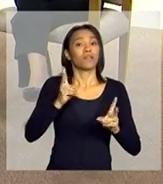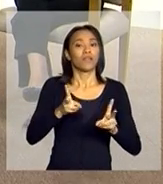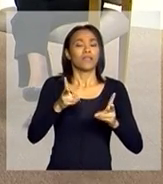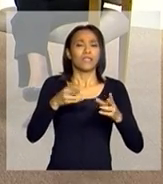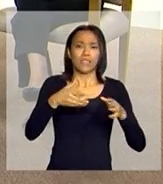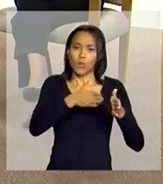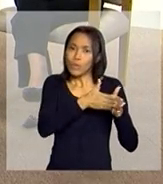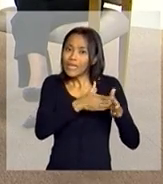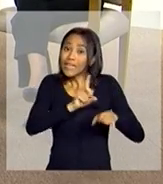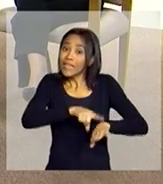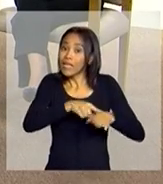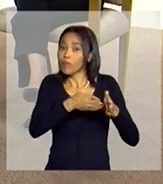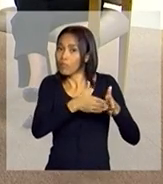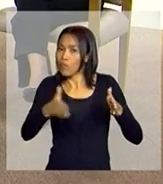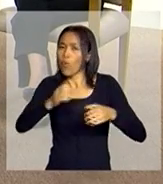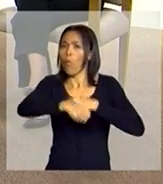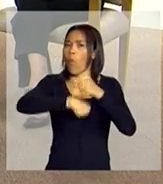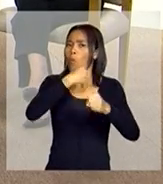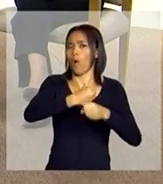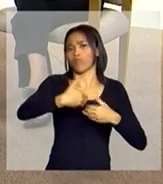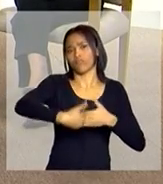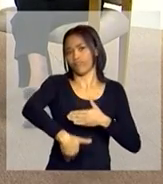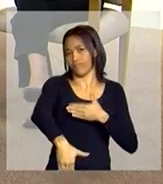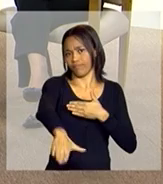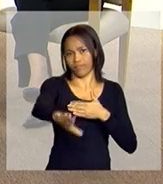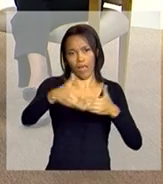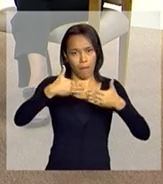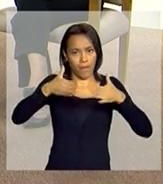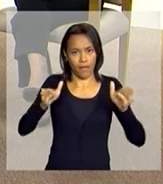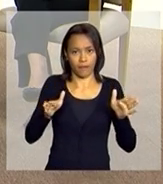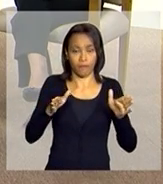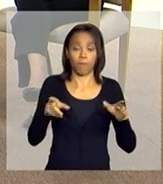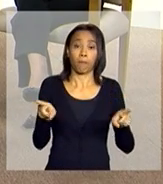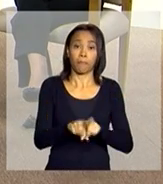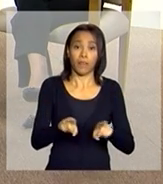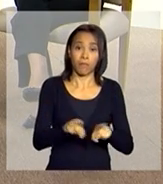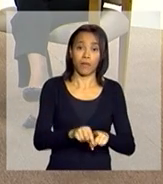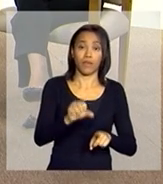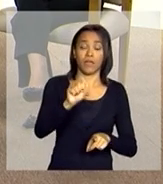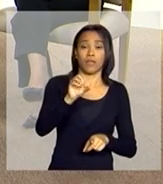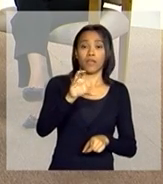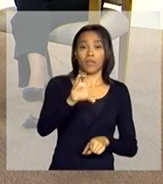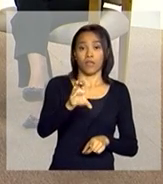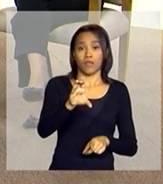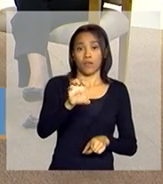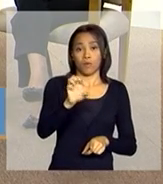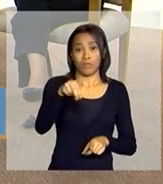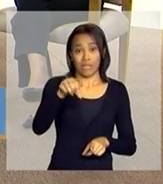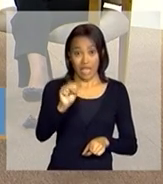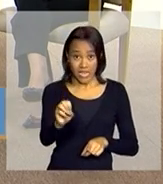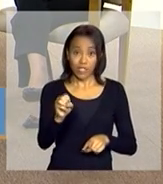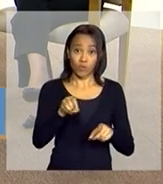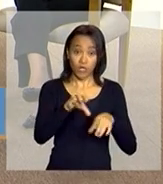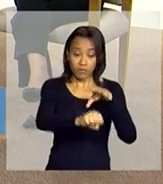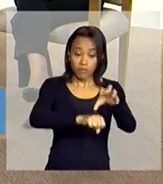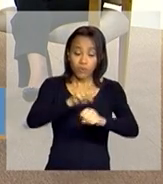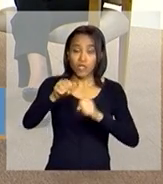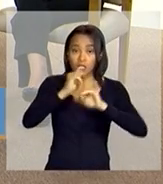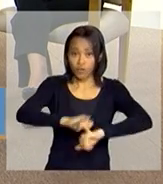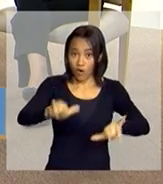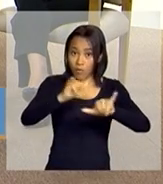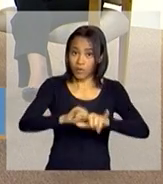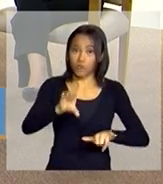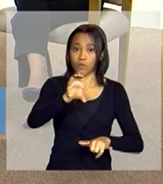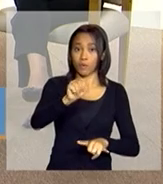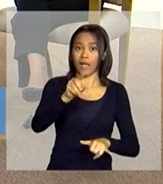esse período o ano todo né o Censo que é um sistema que também busca os dados do CAD suas vai